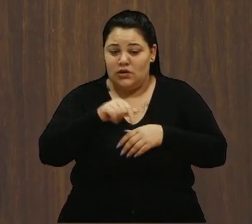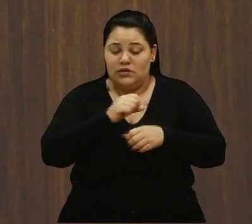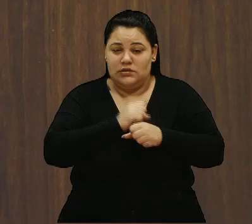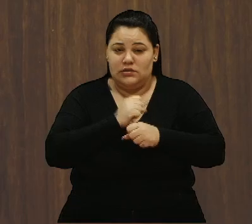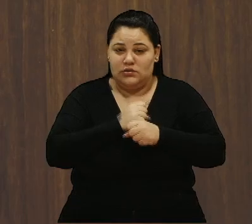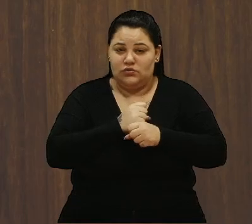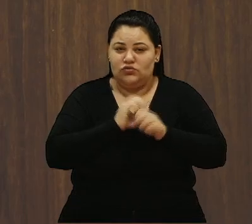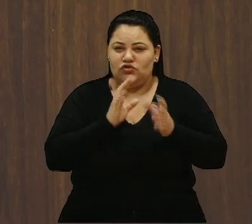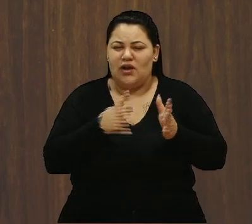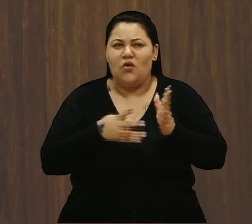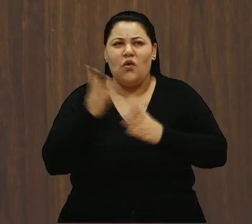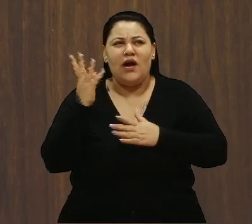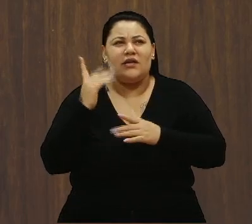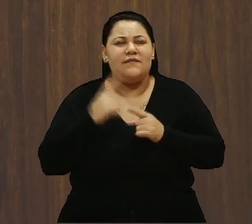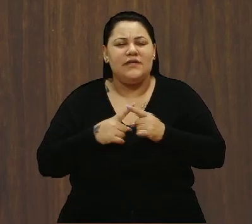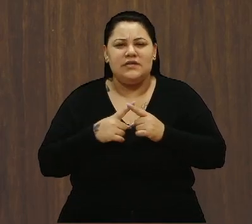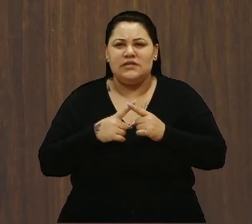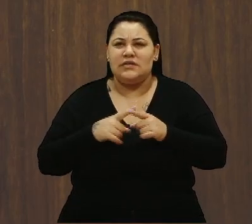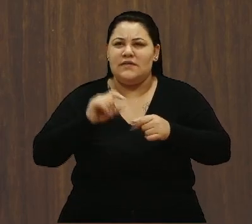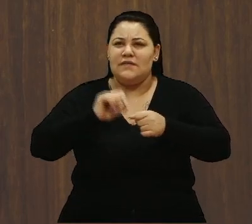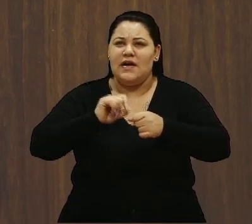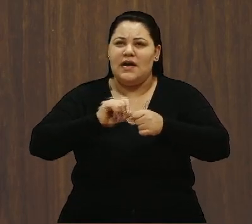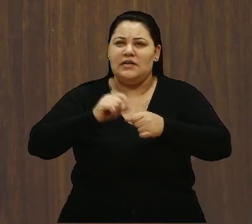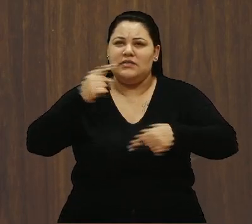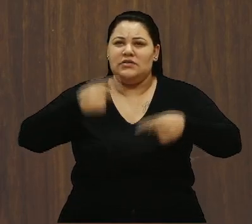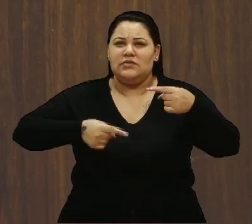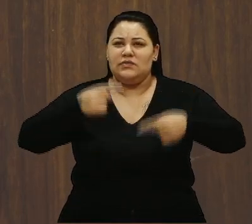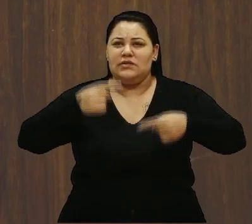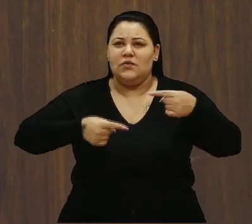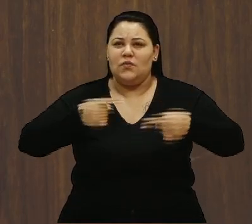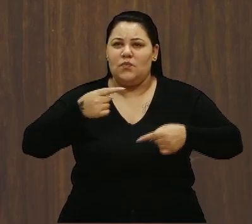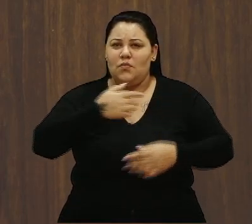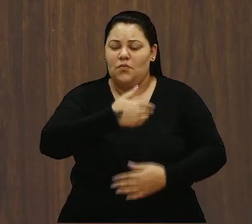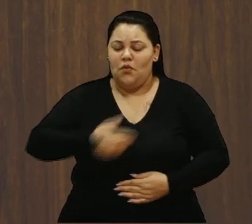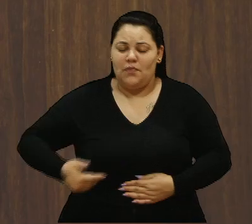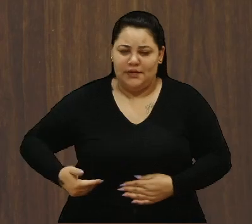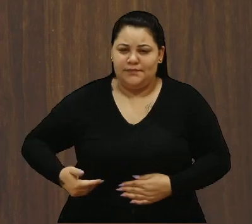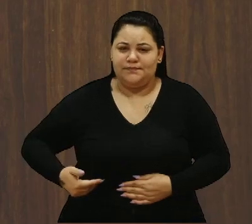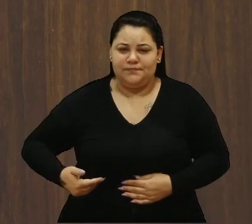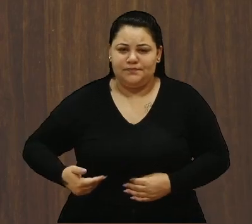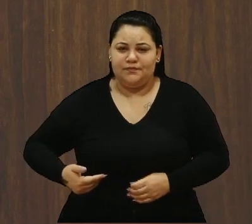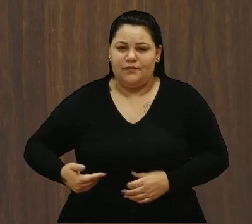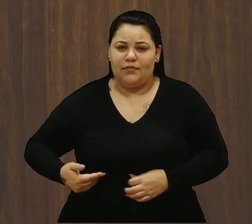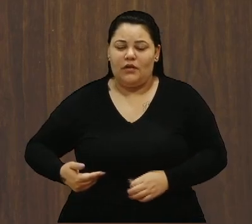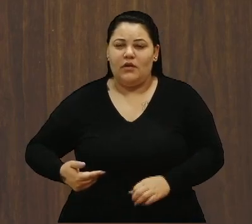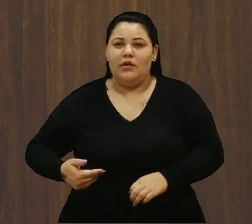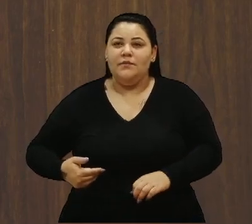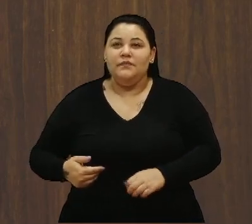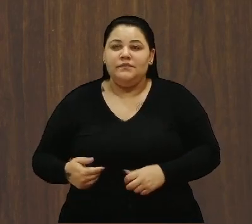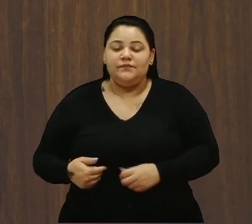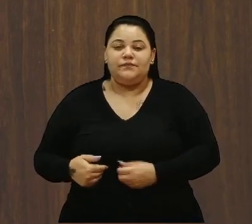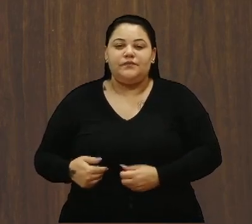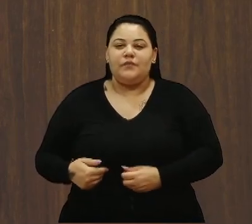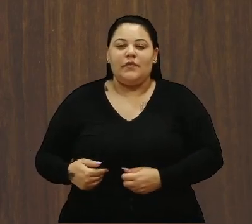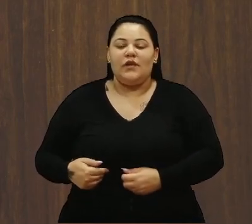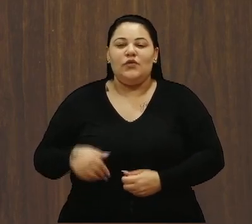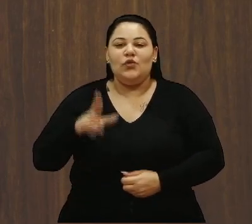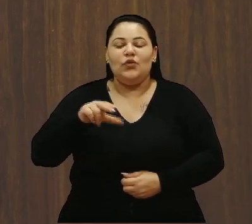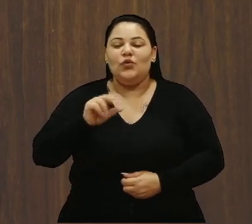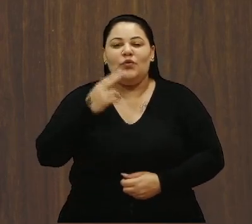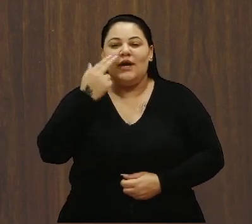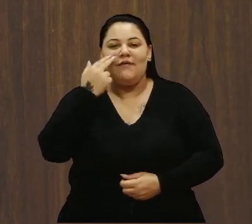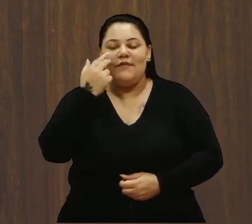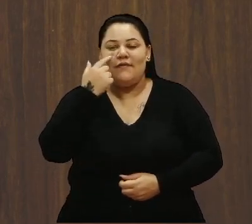sido a 4ª vez que se faz esse debate publicamente. E nunca se vê uma alternativa